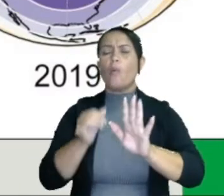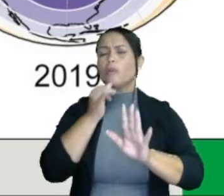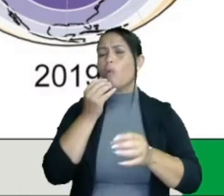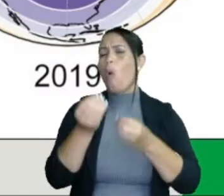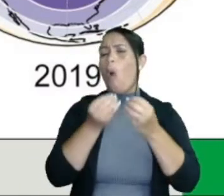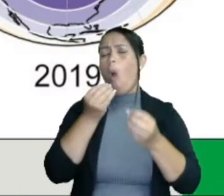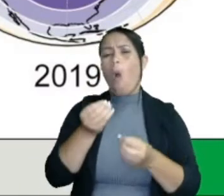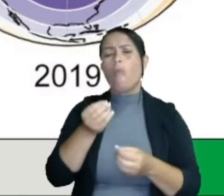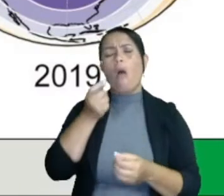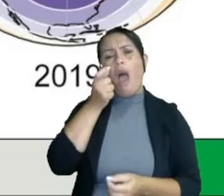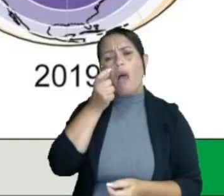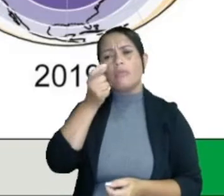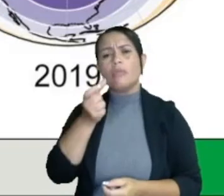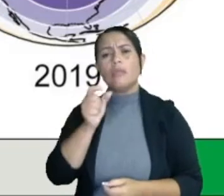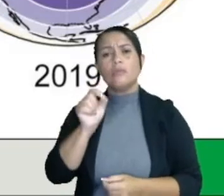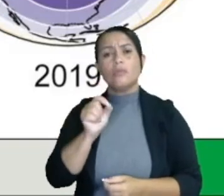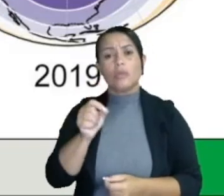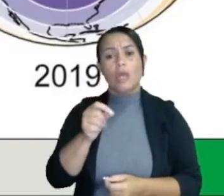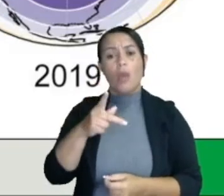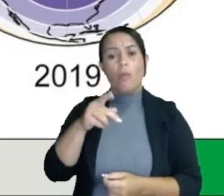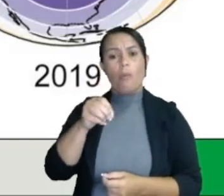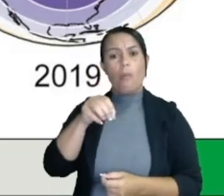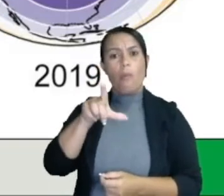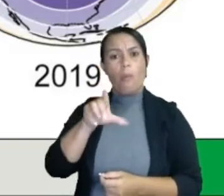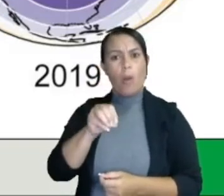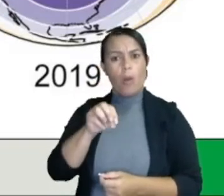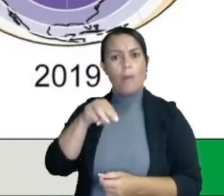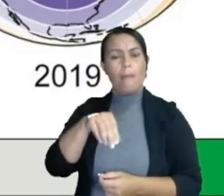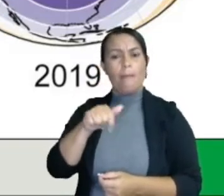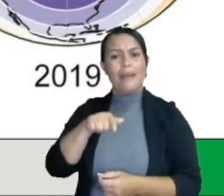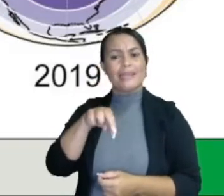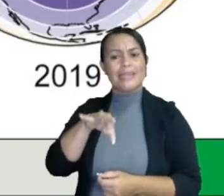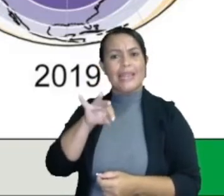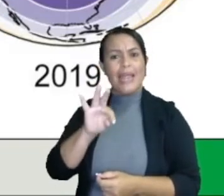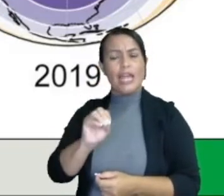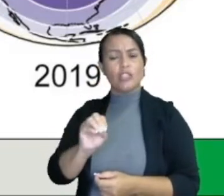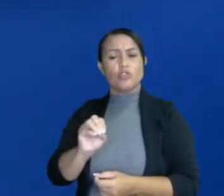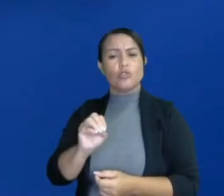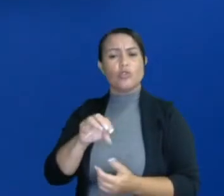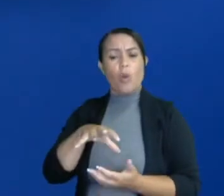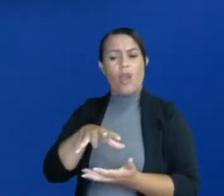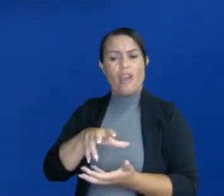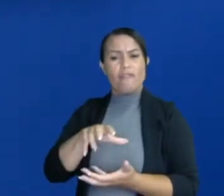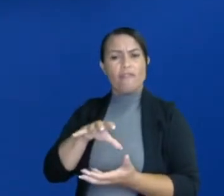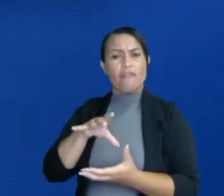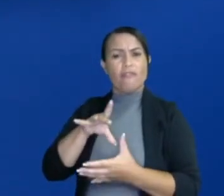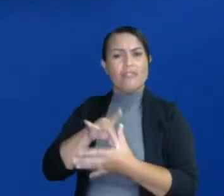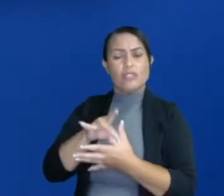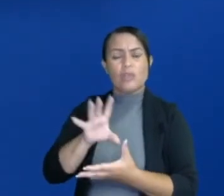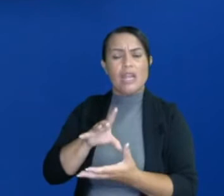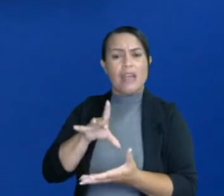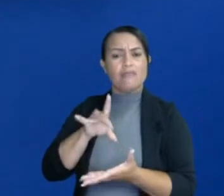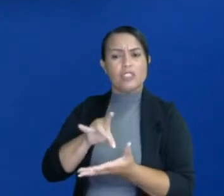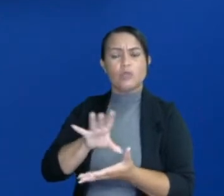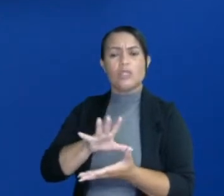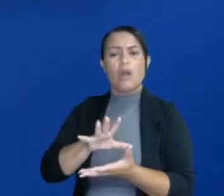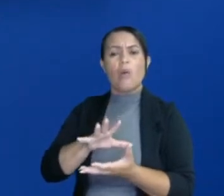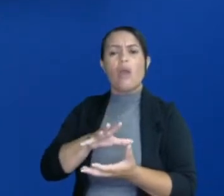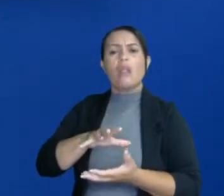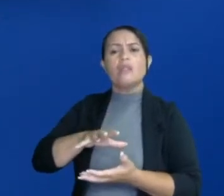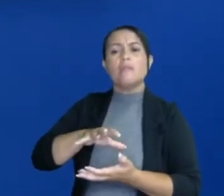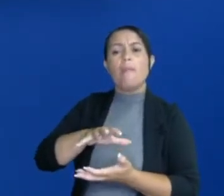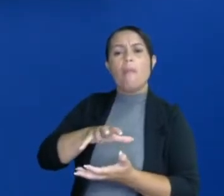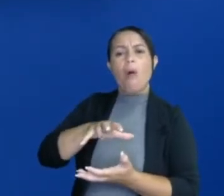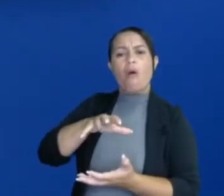é interessante a questão do polo magnético, porque ele não é fixo. O polo magnético da Terra ele é móvel, ele se movimenta até porque o planeta